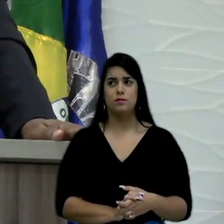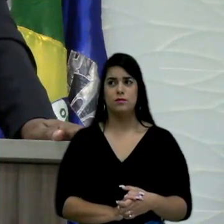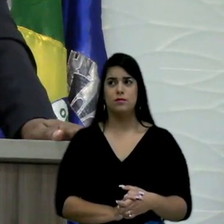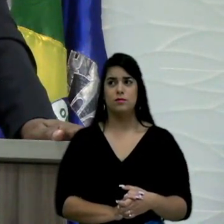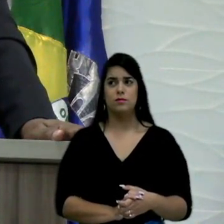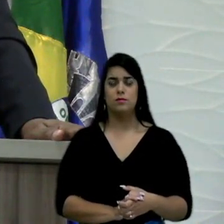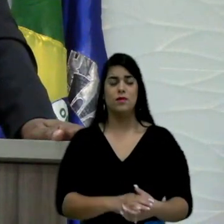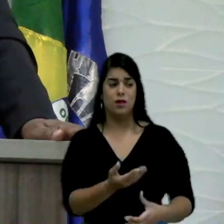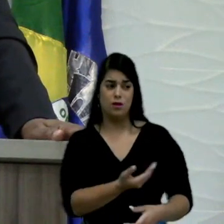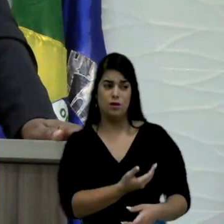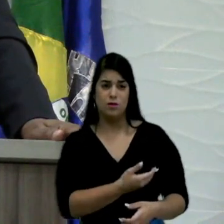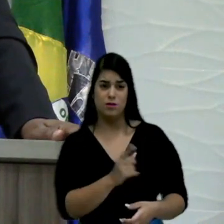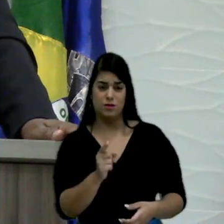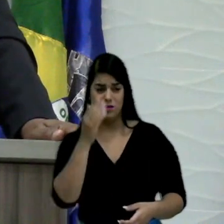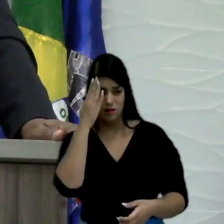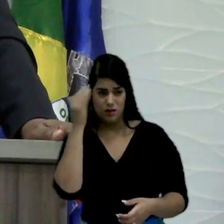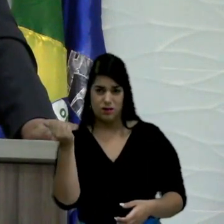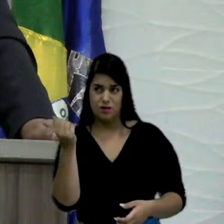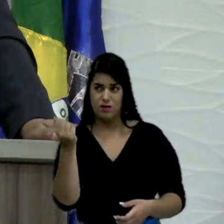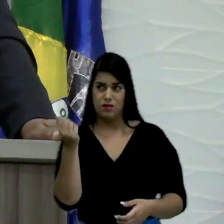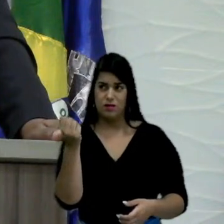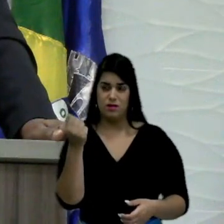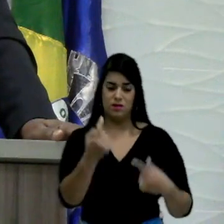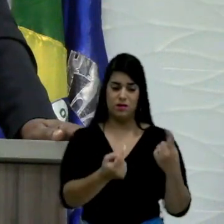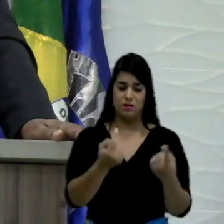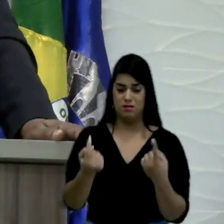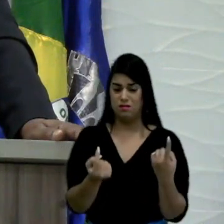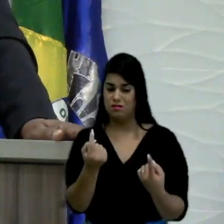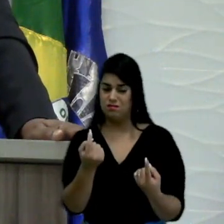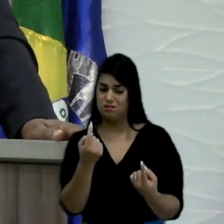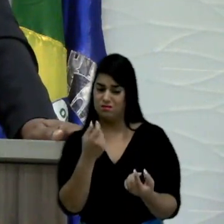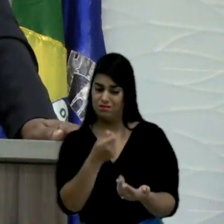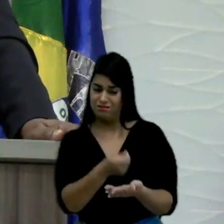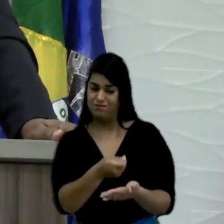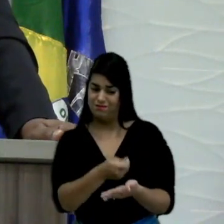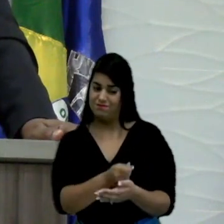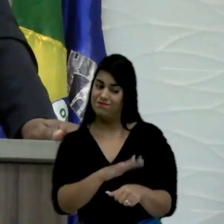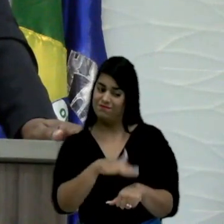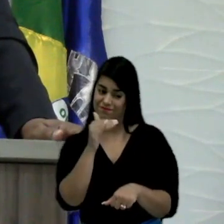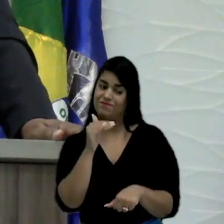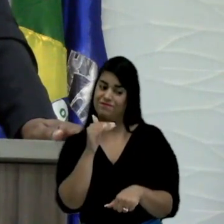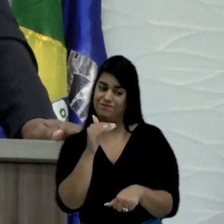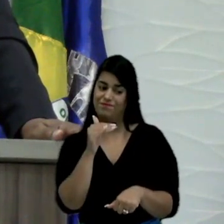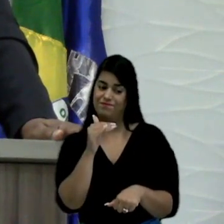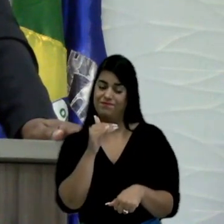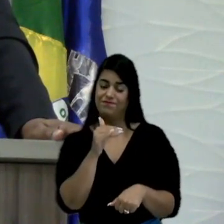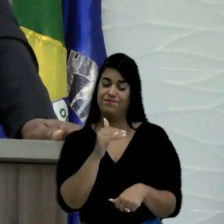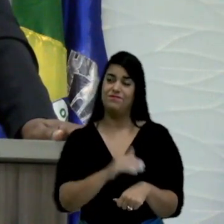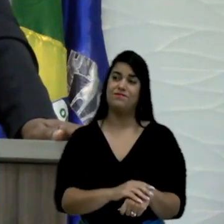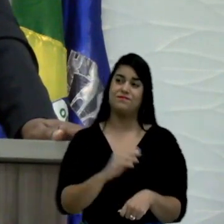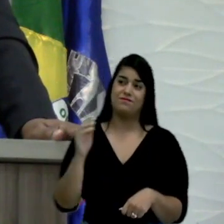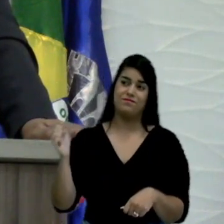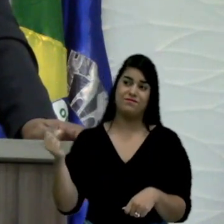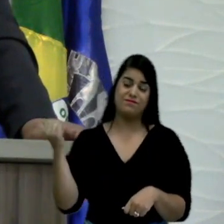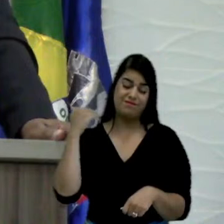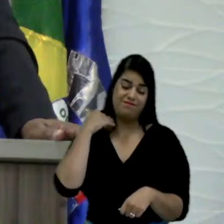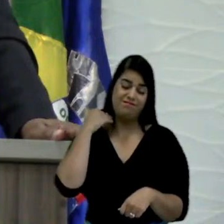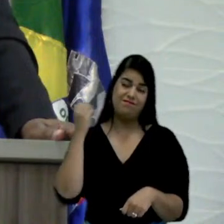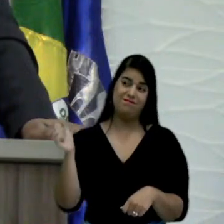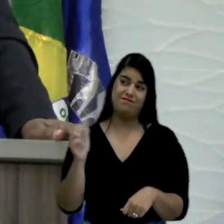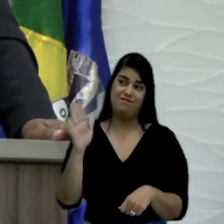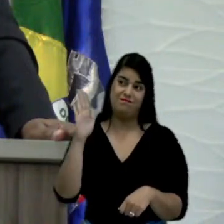Ô meu amigo, você sabe que tem uns que cobram um pouquinho a mais, né? Tem uns que cobram mais barato e tem uns que cobram a mais caro.